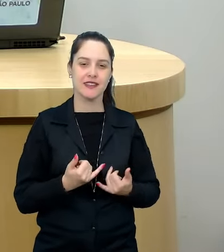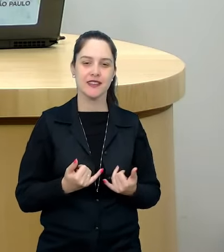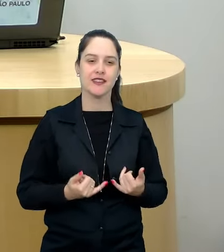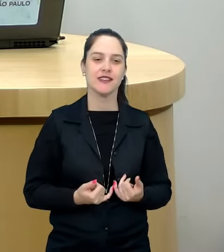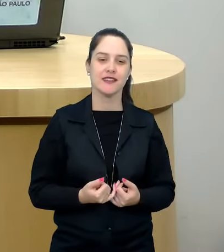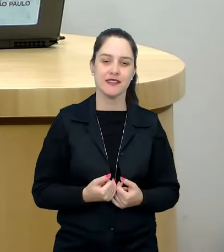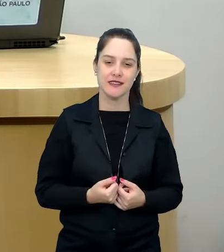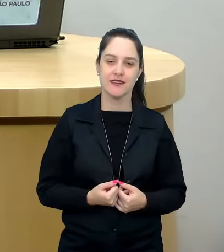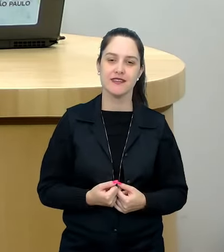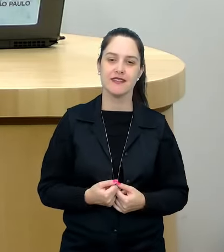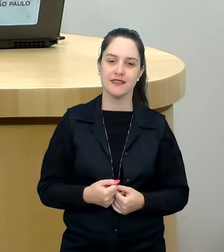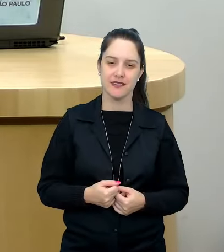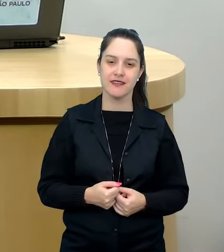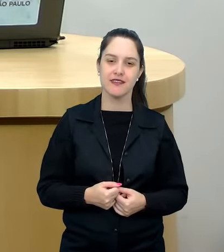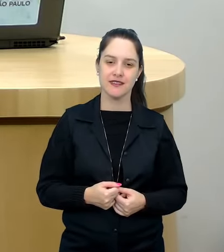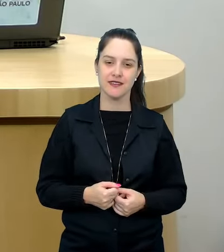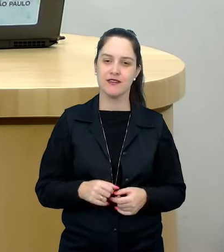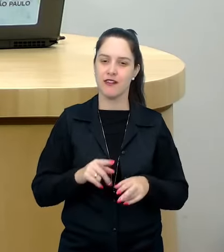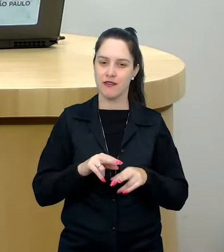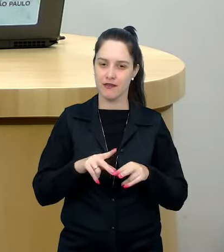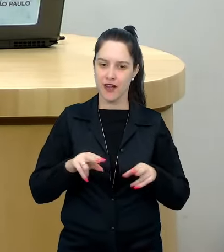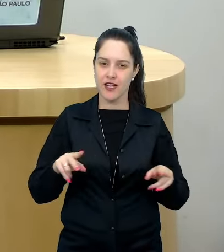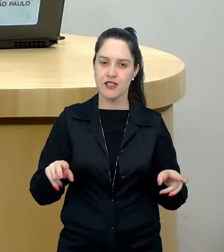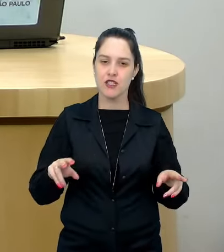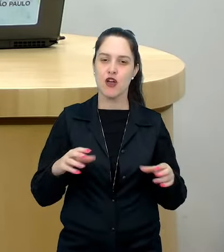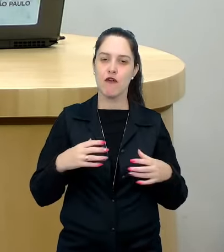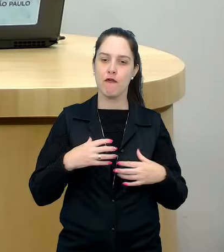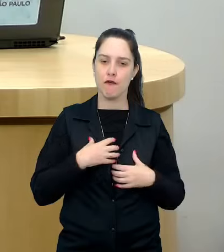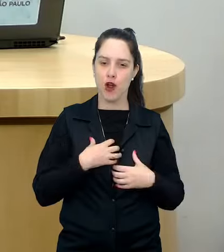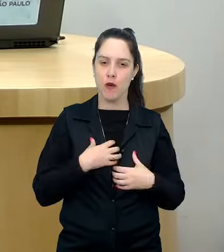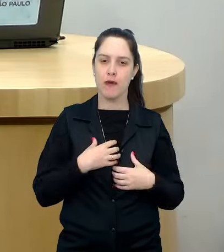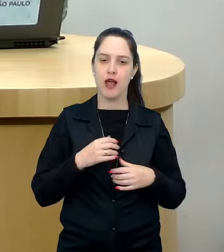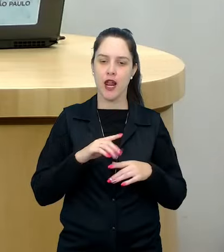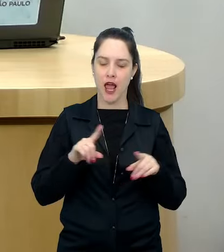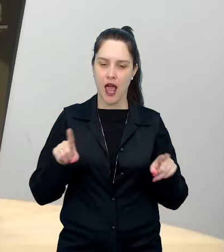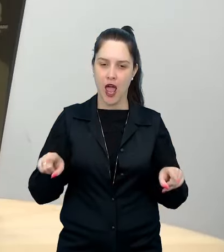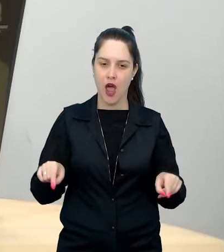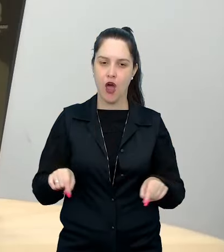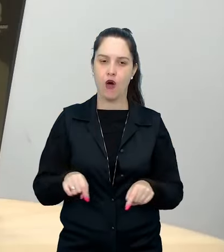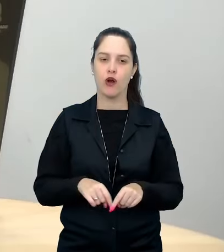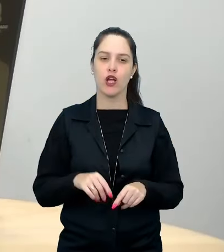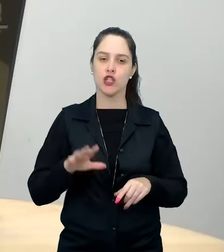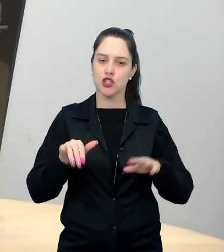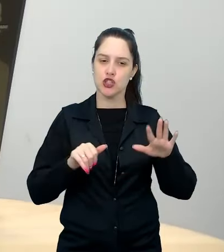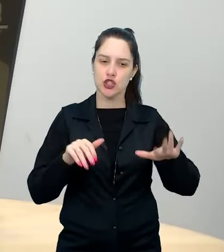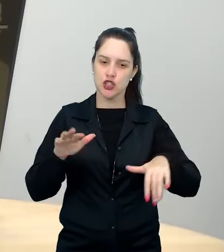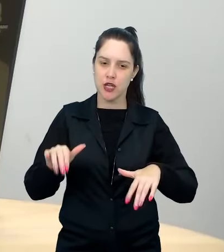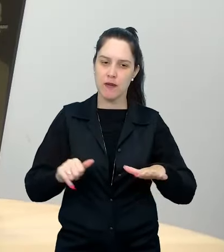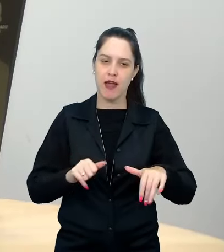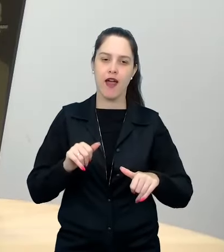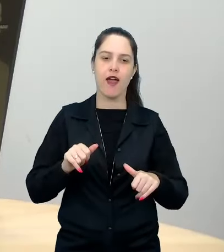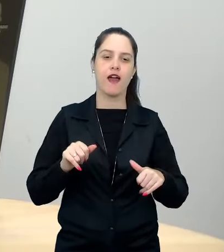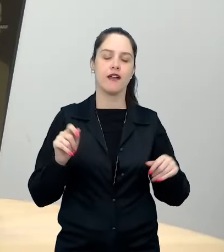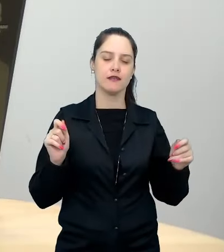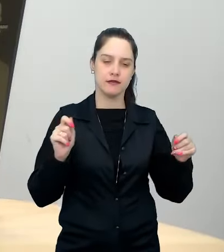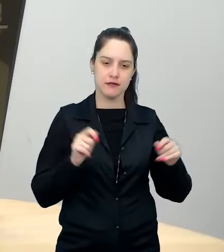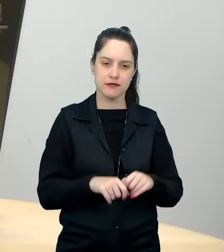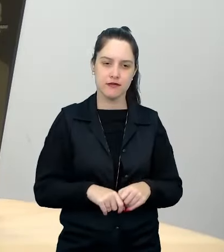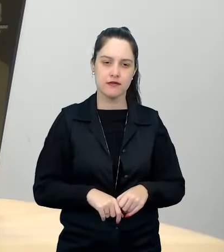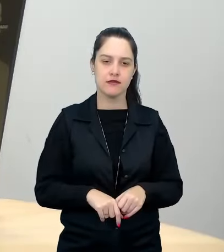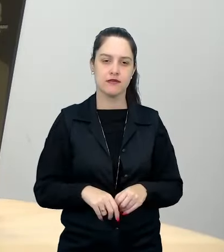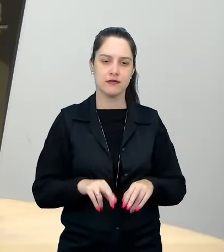Fácil. Tem várias formas de deixar a aula mais atrativa, de engajar, né? A gente usa